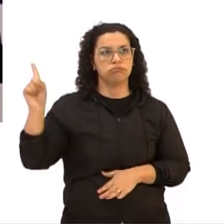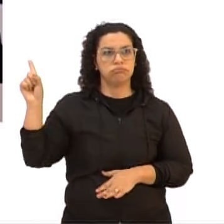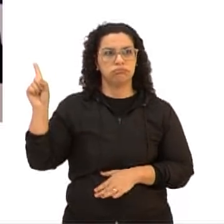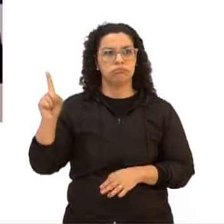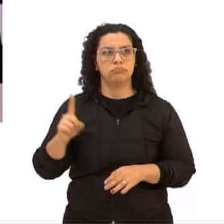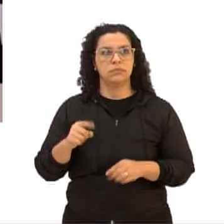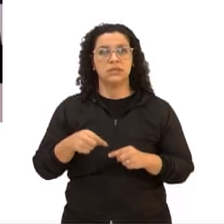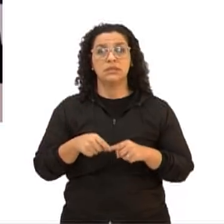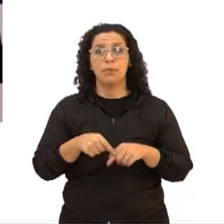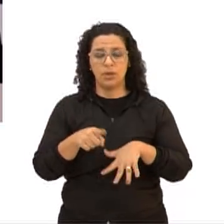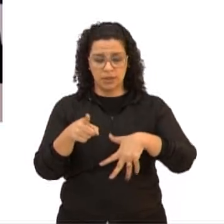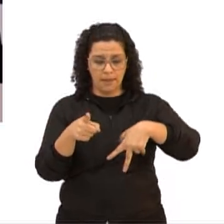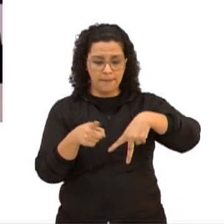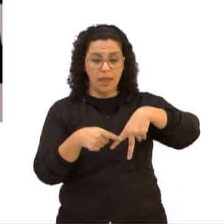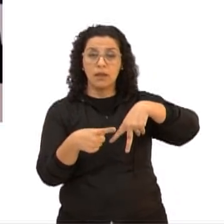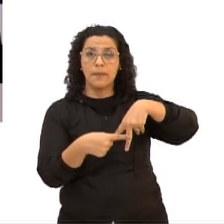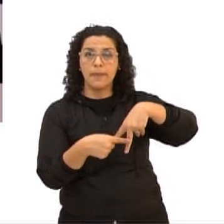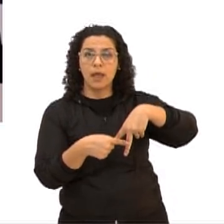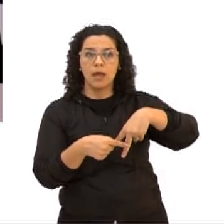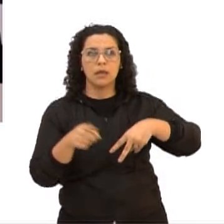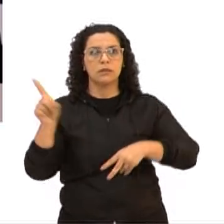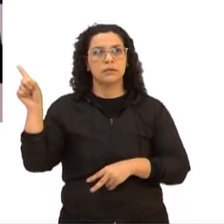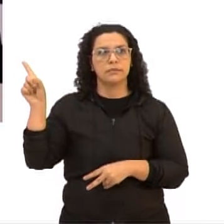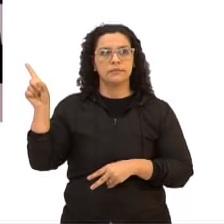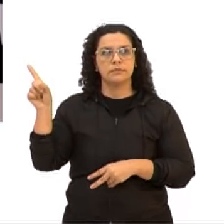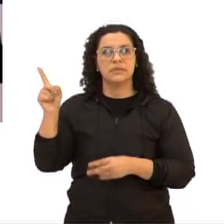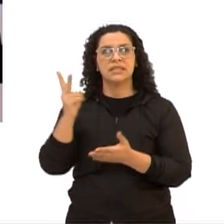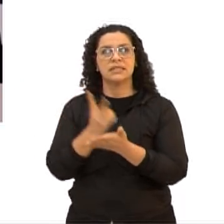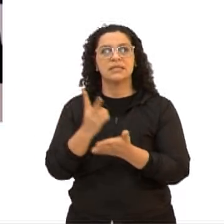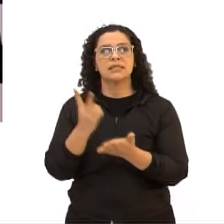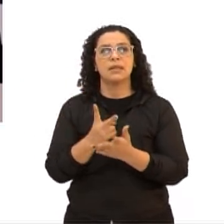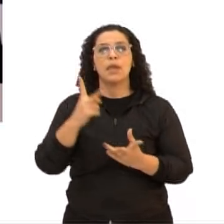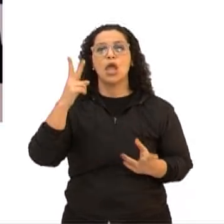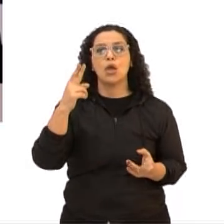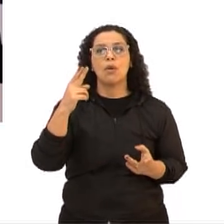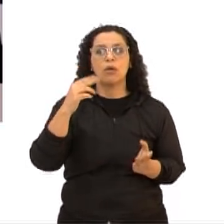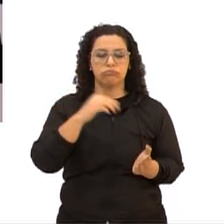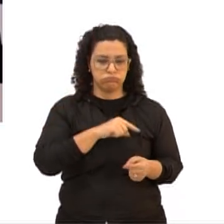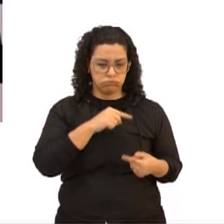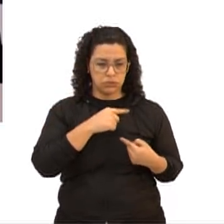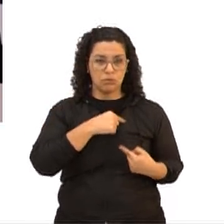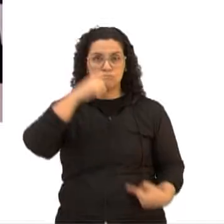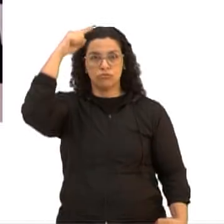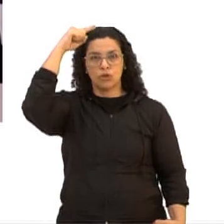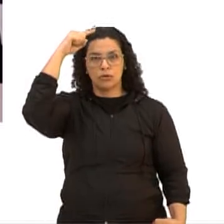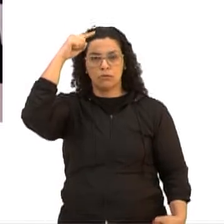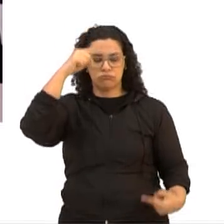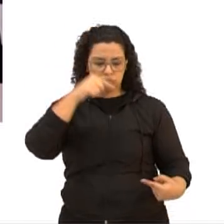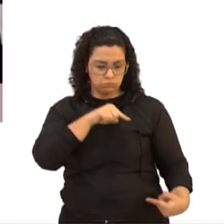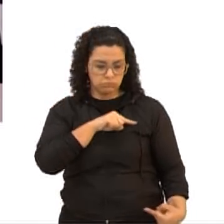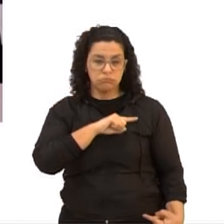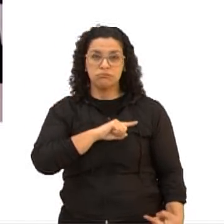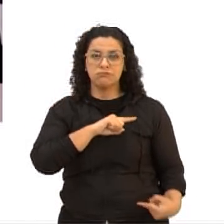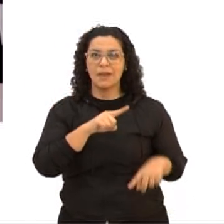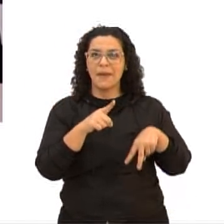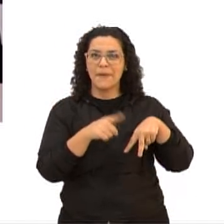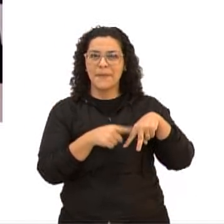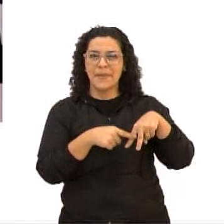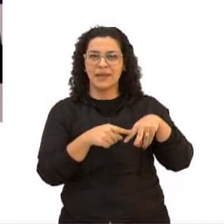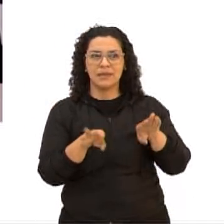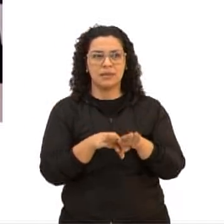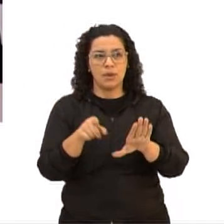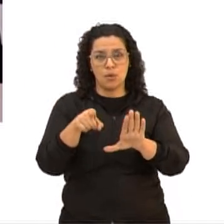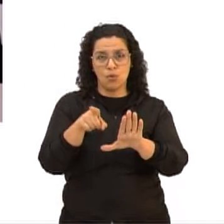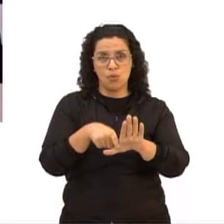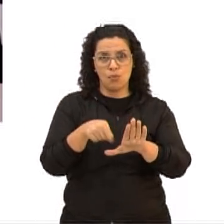E a perna. Sempre assim, a perna ela tem o mesmo tamanho do resto do corpo, na proporção, né? O pé a